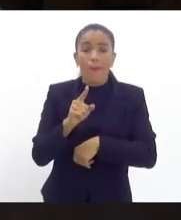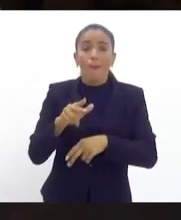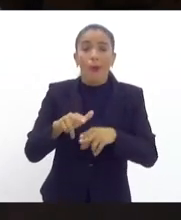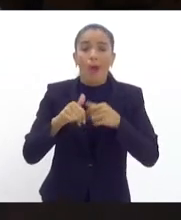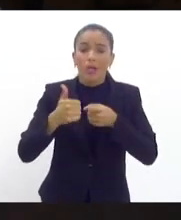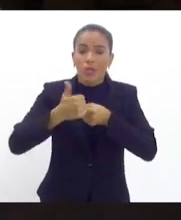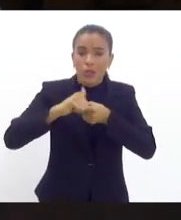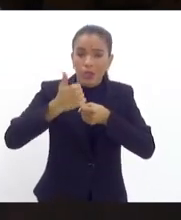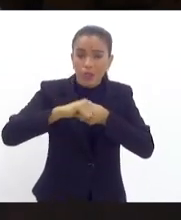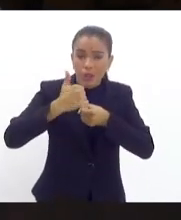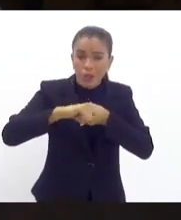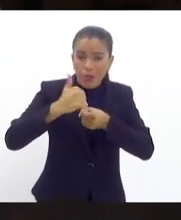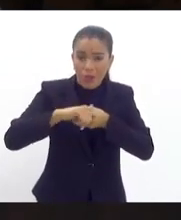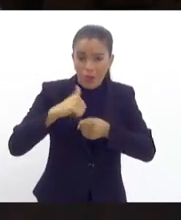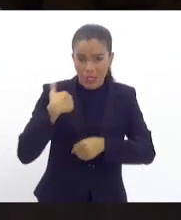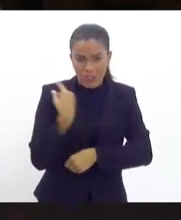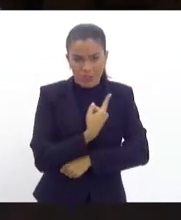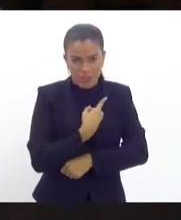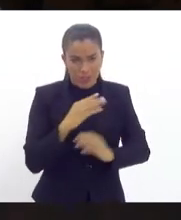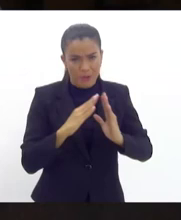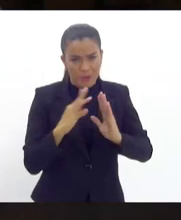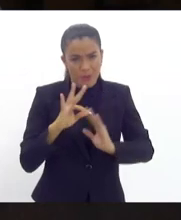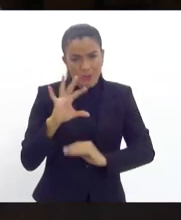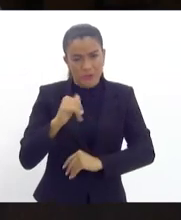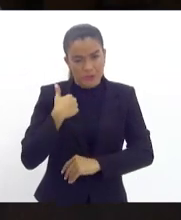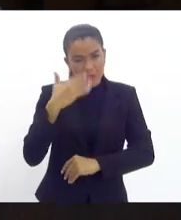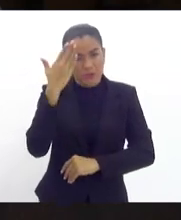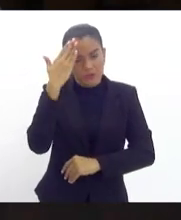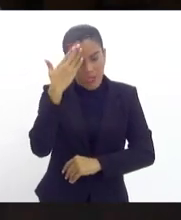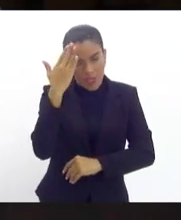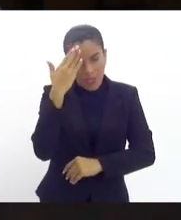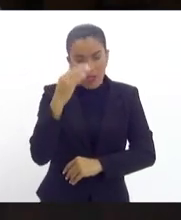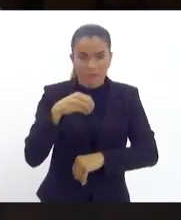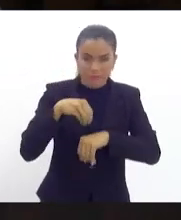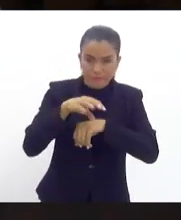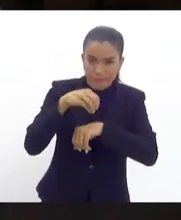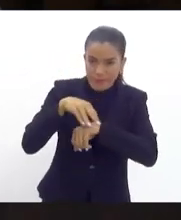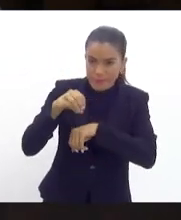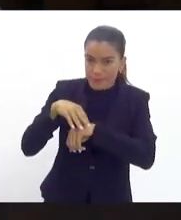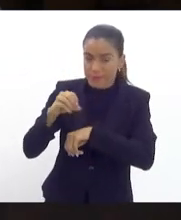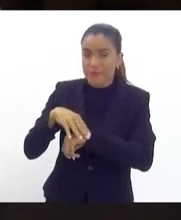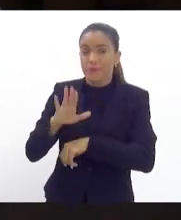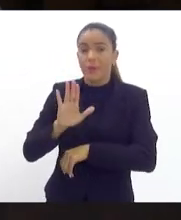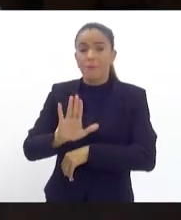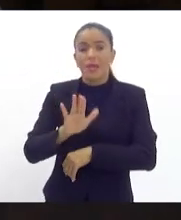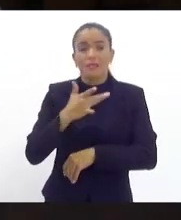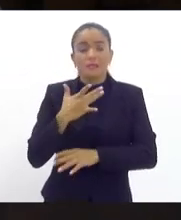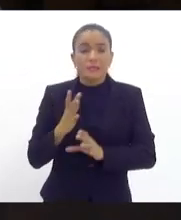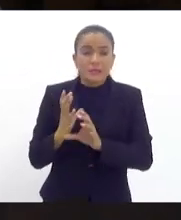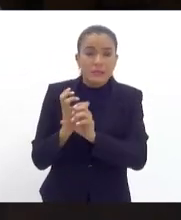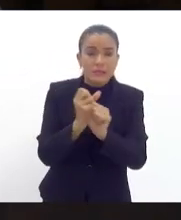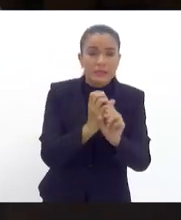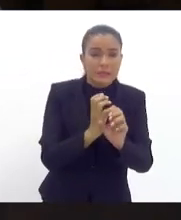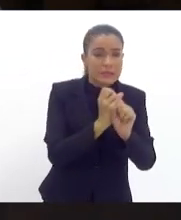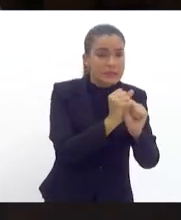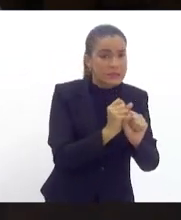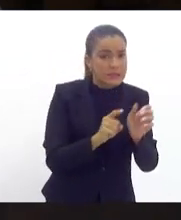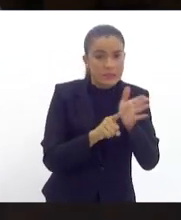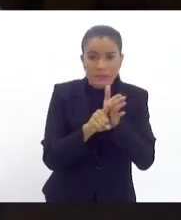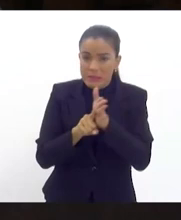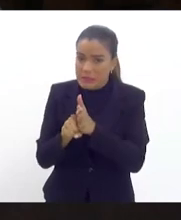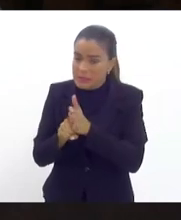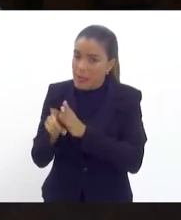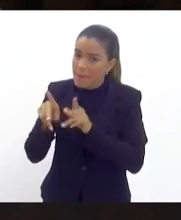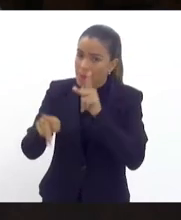droga e a gente que tá na Tijuca Sabe dizer isso né Mas entre os pesquisados nessa população de Rua